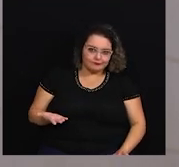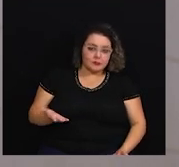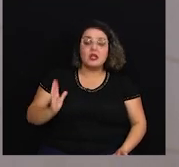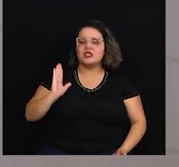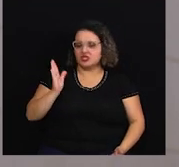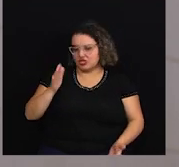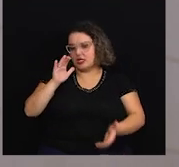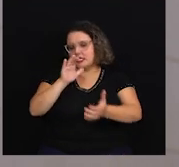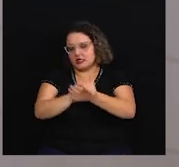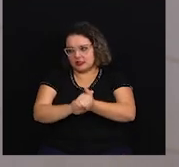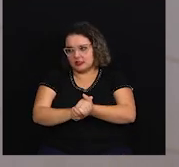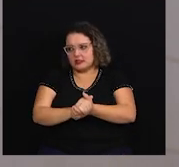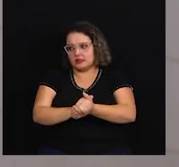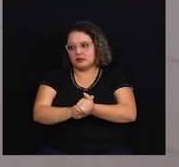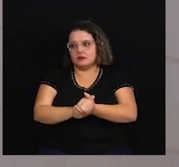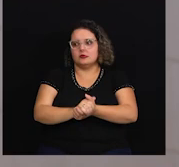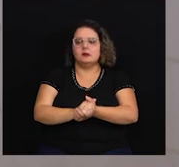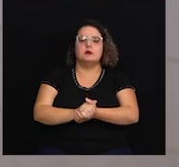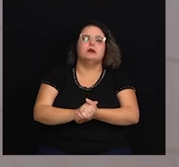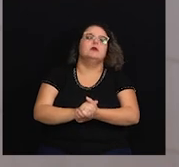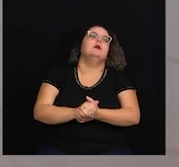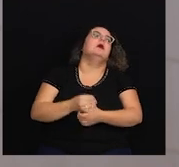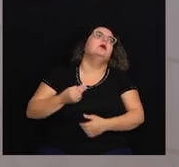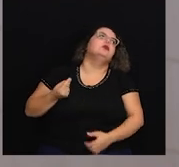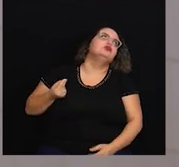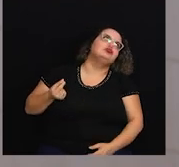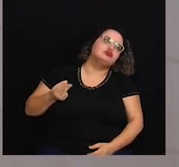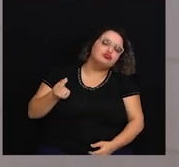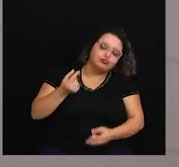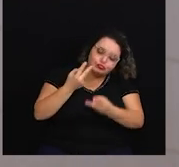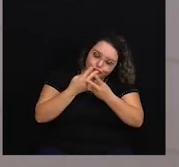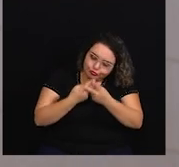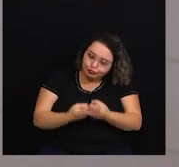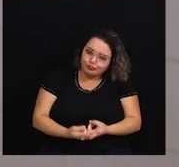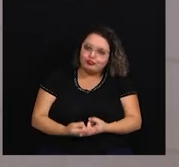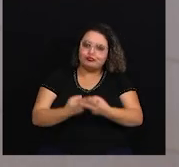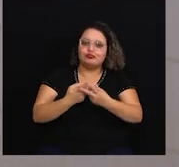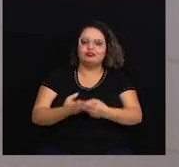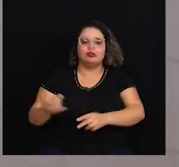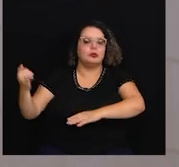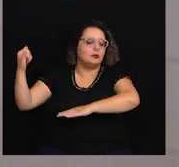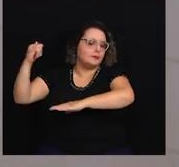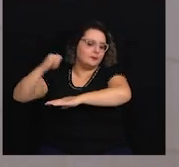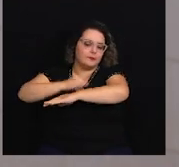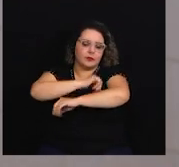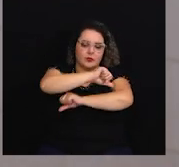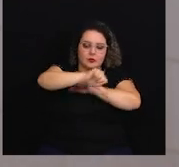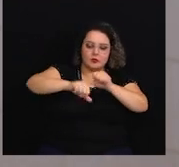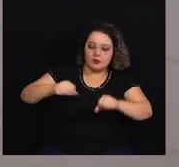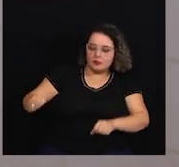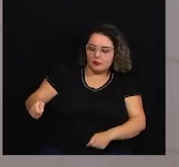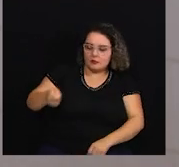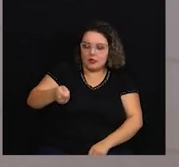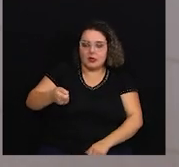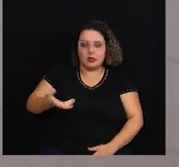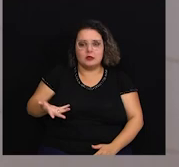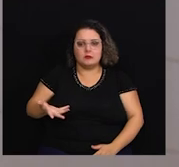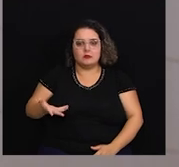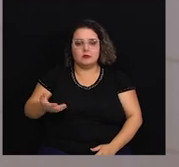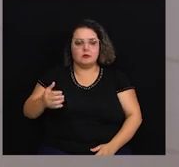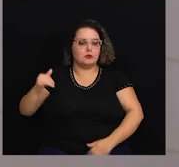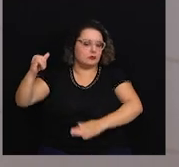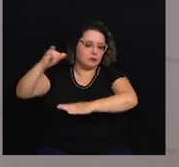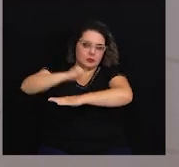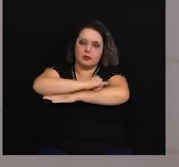casado então levando muito tempo indo para o aeroporto só trocar a mala fala se vou passar no em